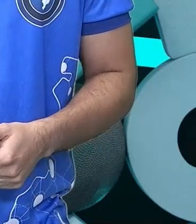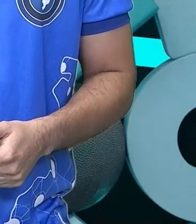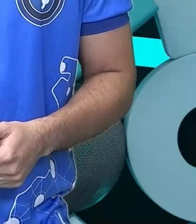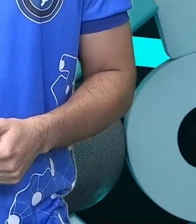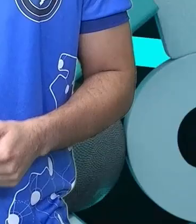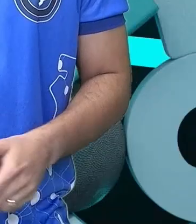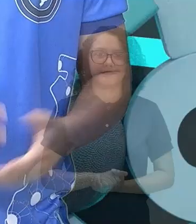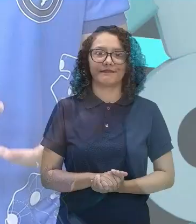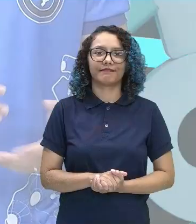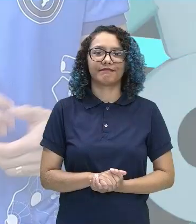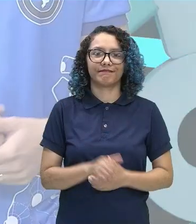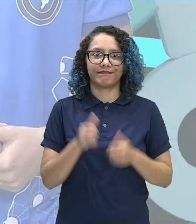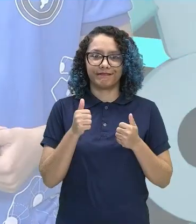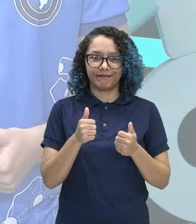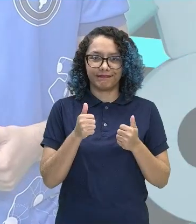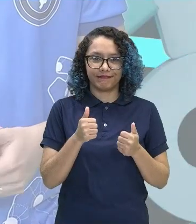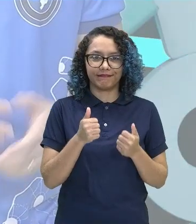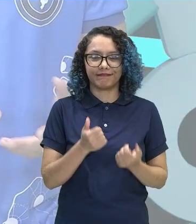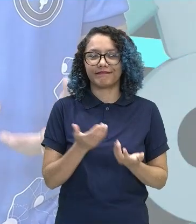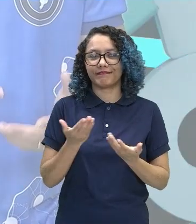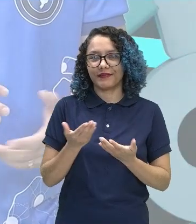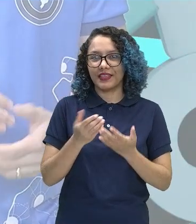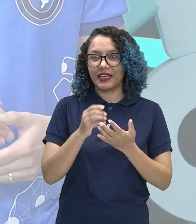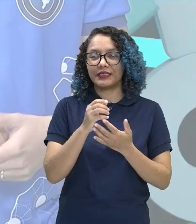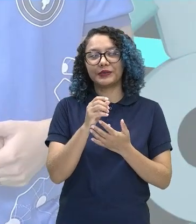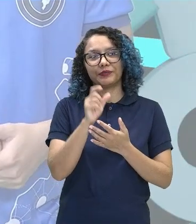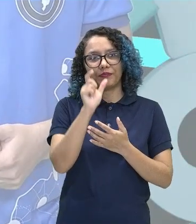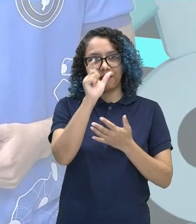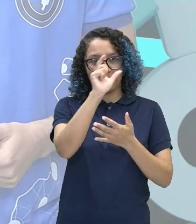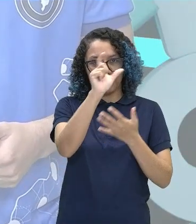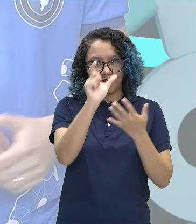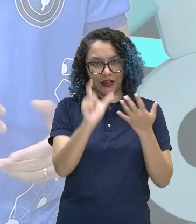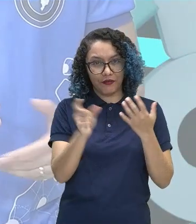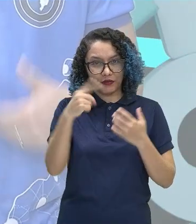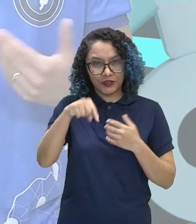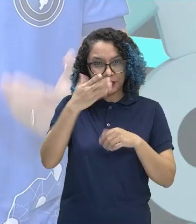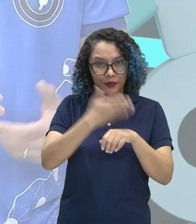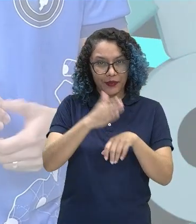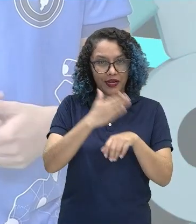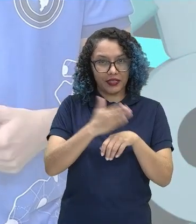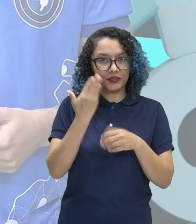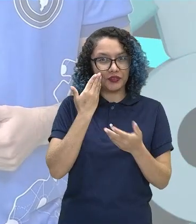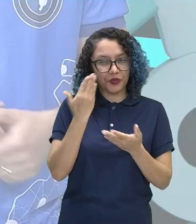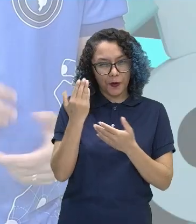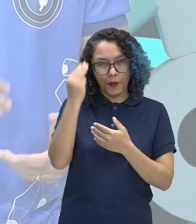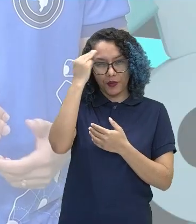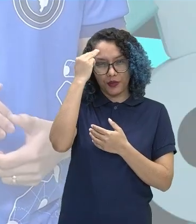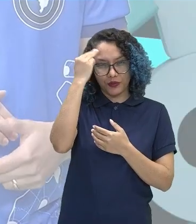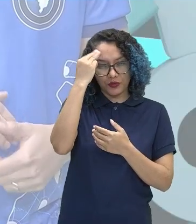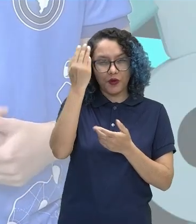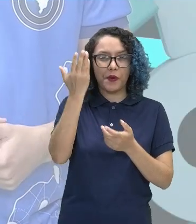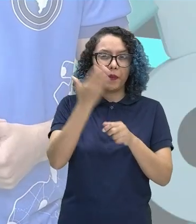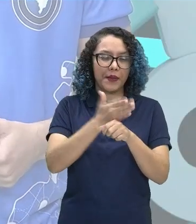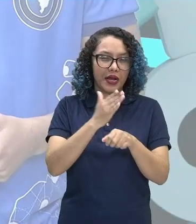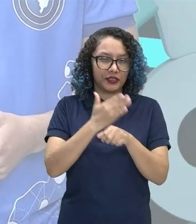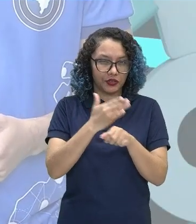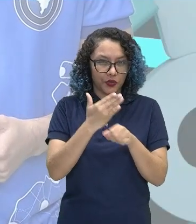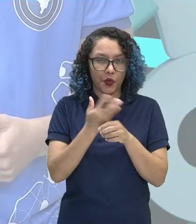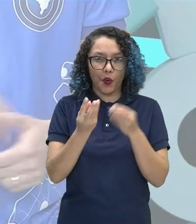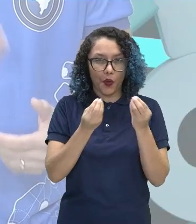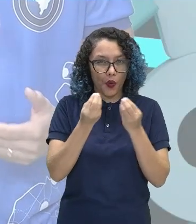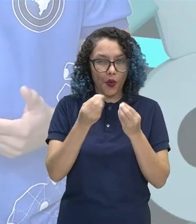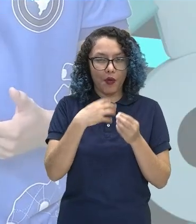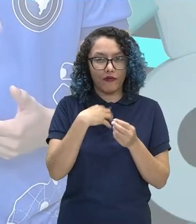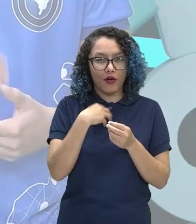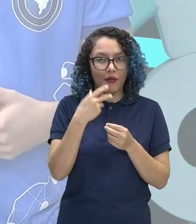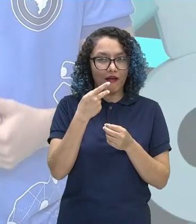Ok, muito bem. Então, aqui estão as palavras que você acabou de praticar, que você memorizou, praticou a pronúncia delas, a